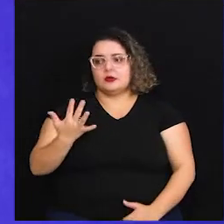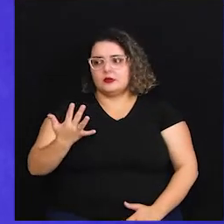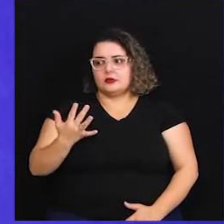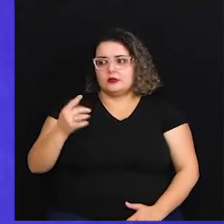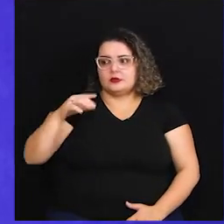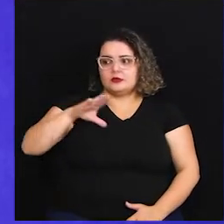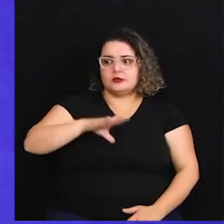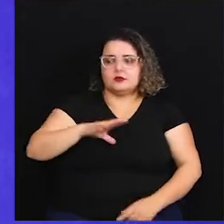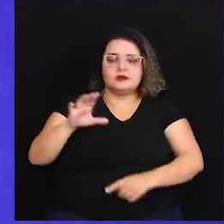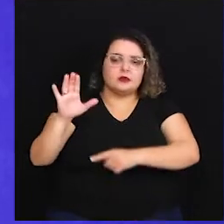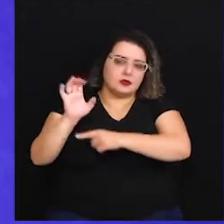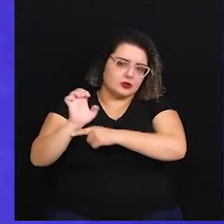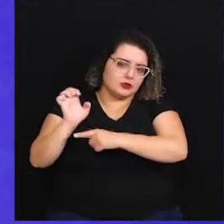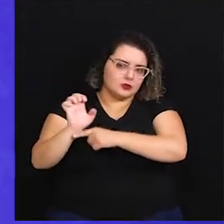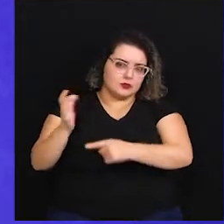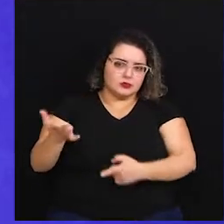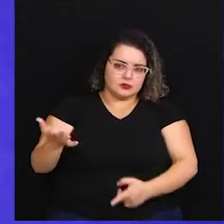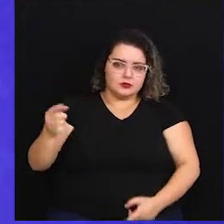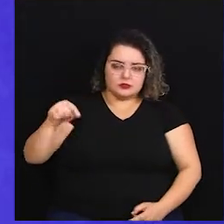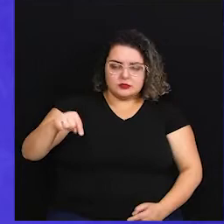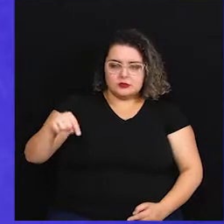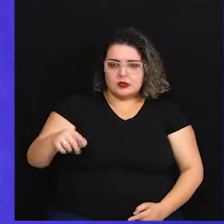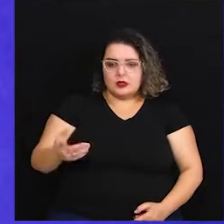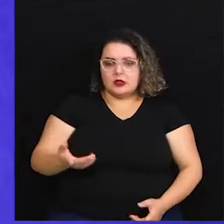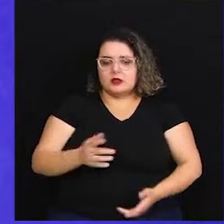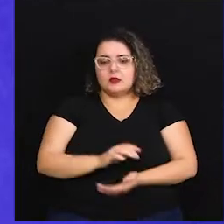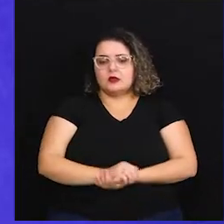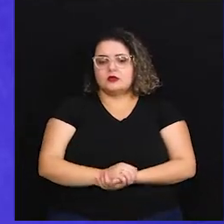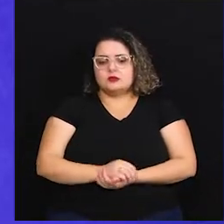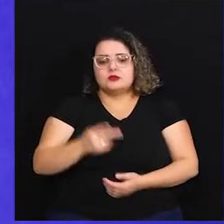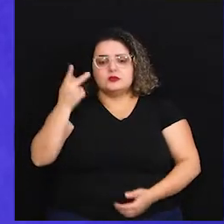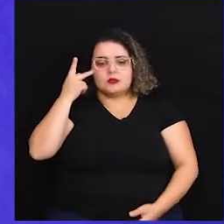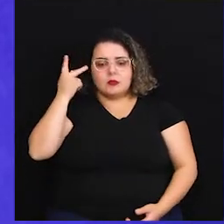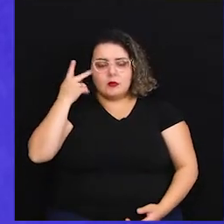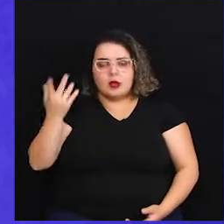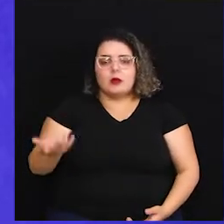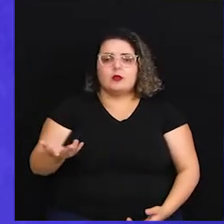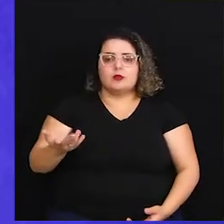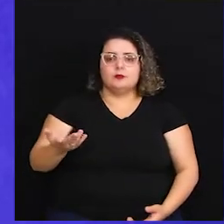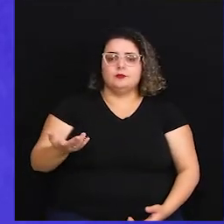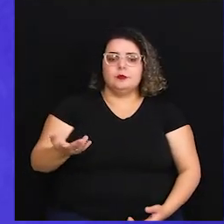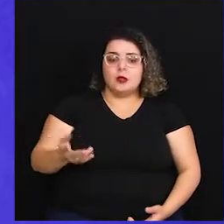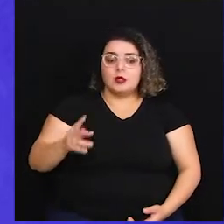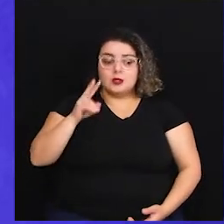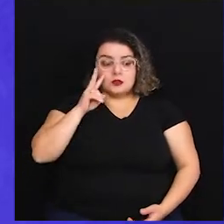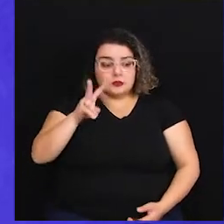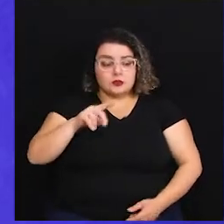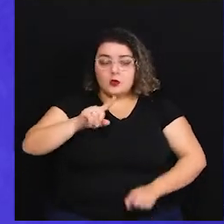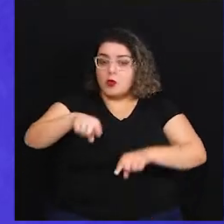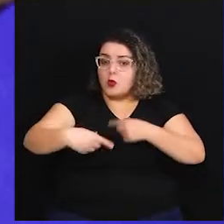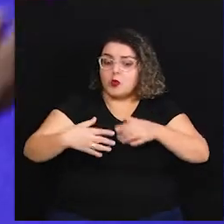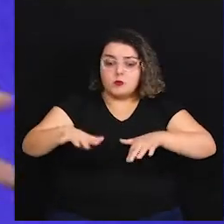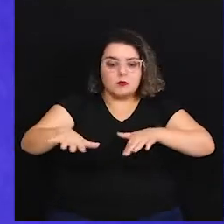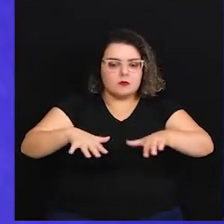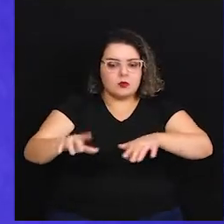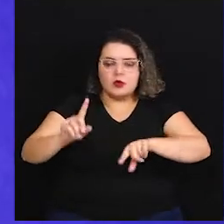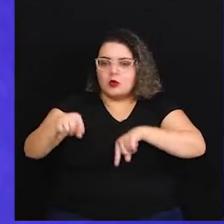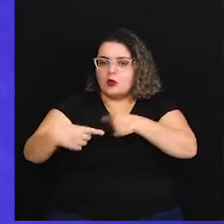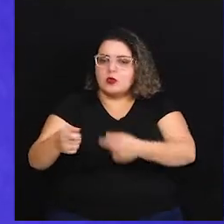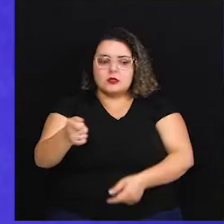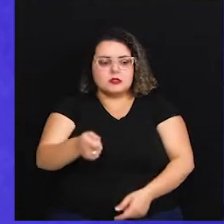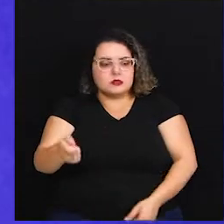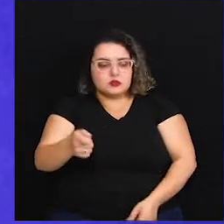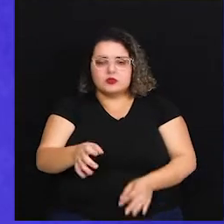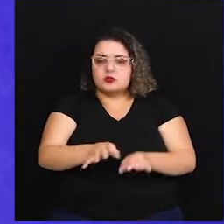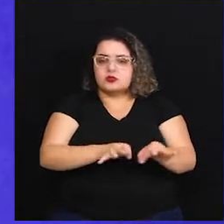Você foi? E a gente está vendo vários movimentos, justamente outras associações